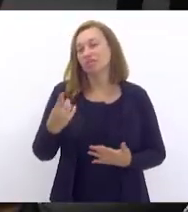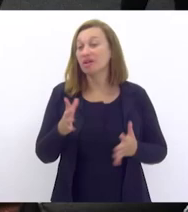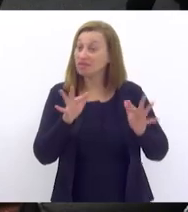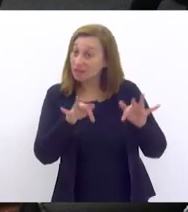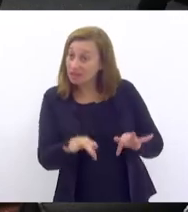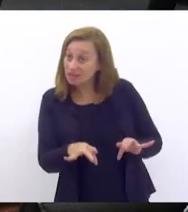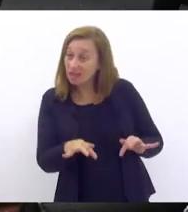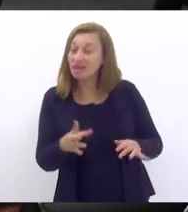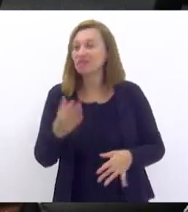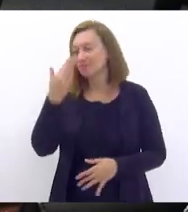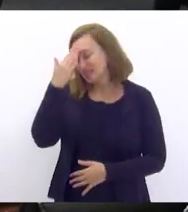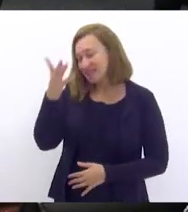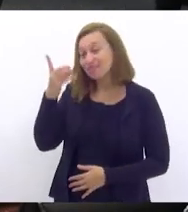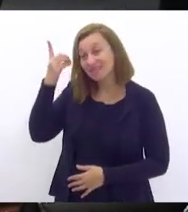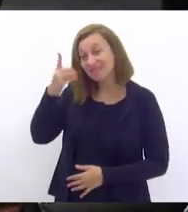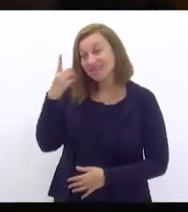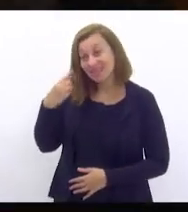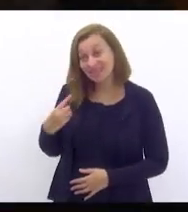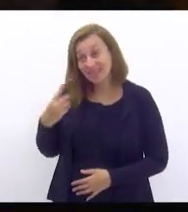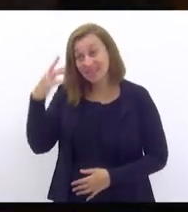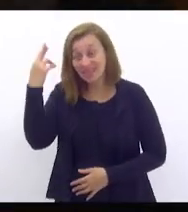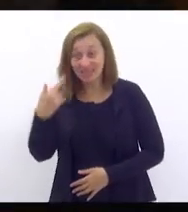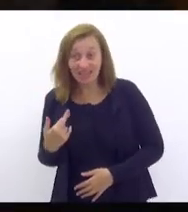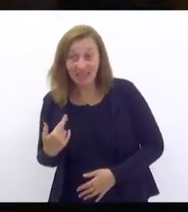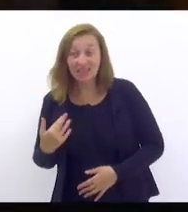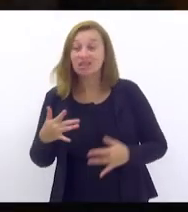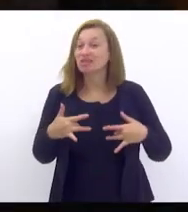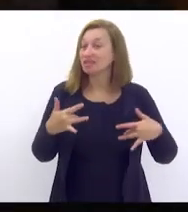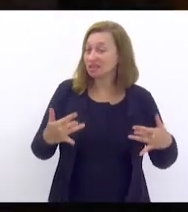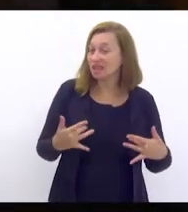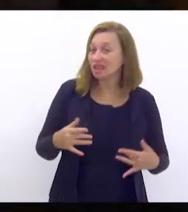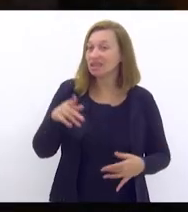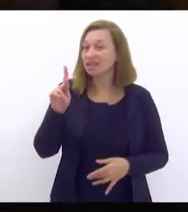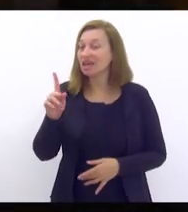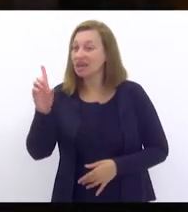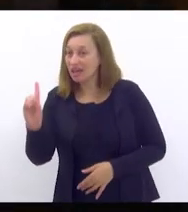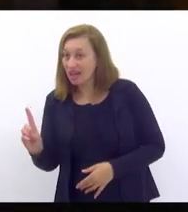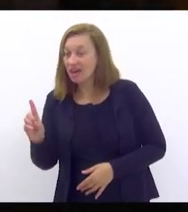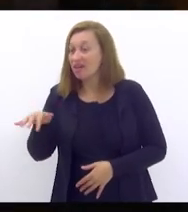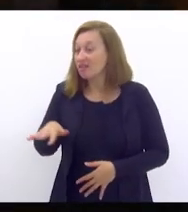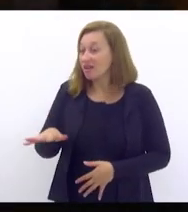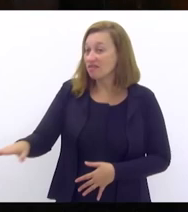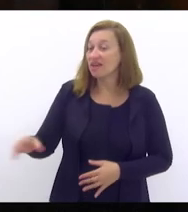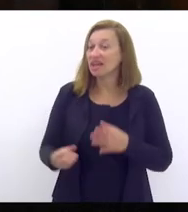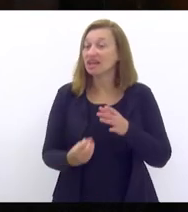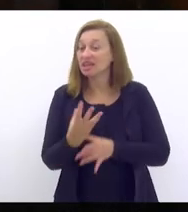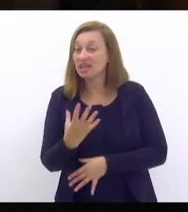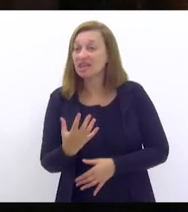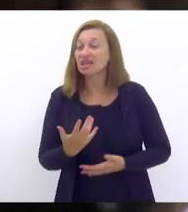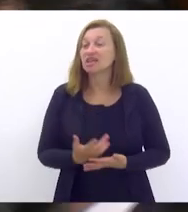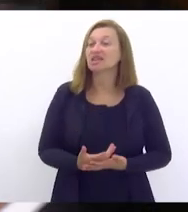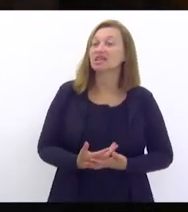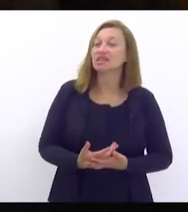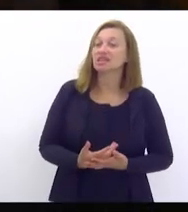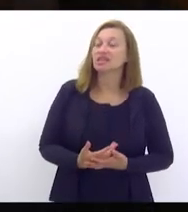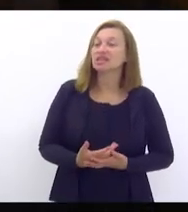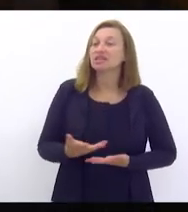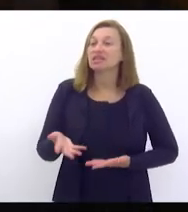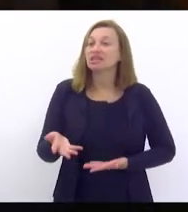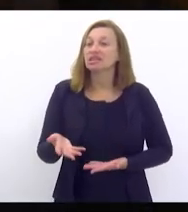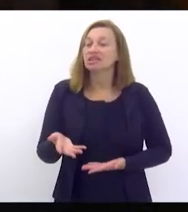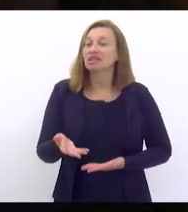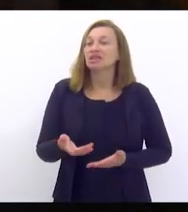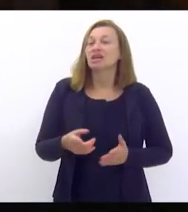Obrigada, deputada Renata. Solidariedade ao DK, ao Favela Cria, ao Centro Cultural que presta esses serviços